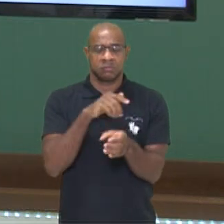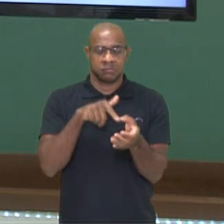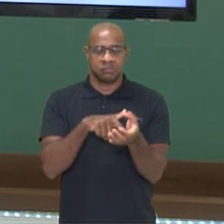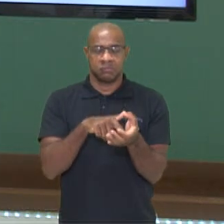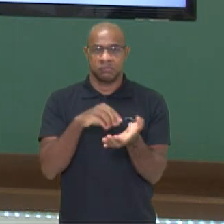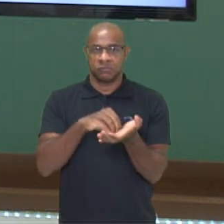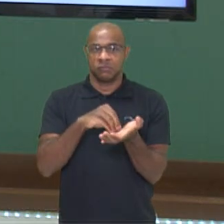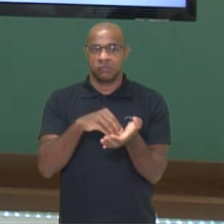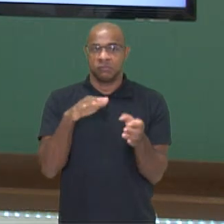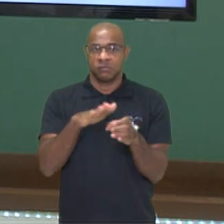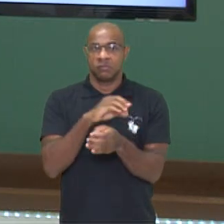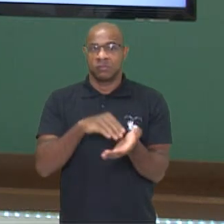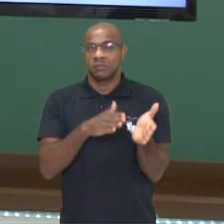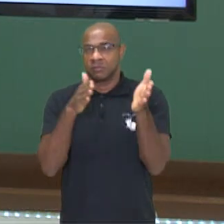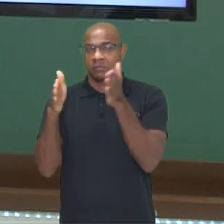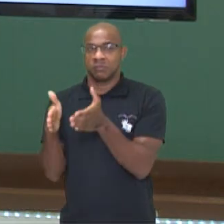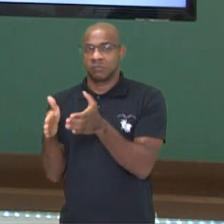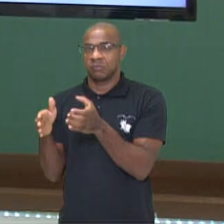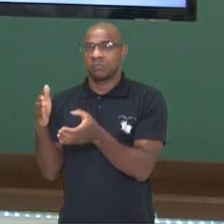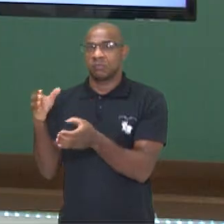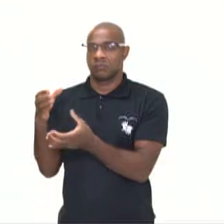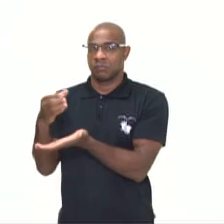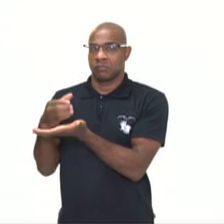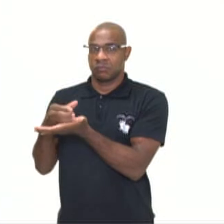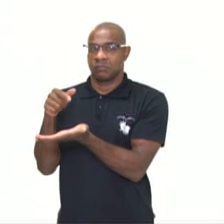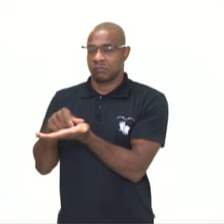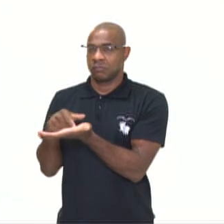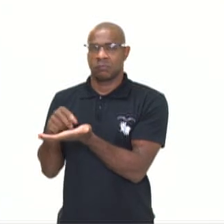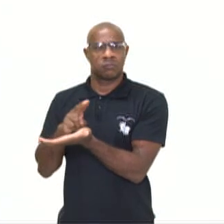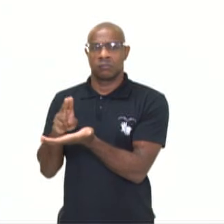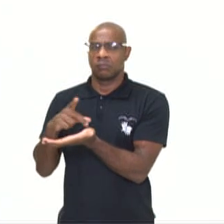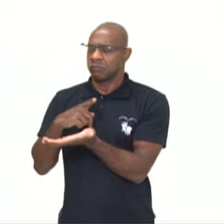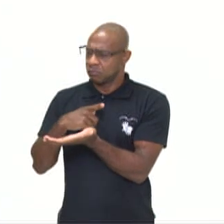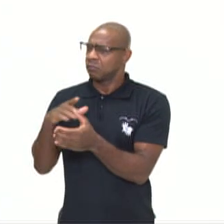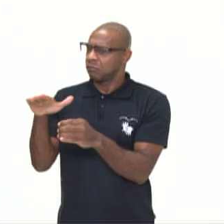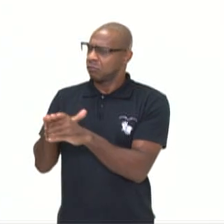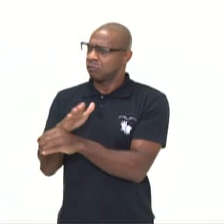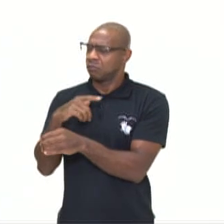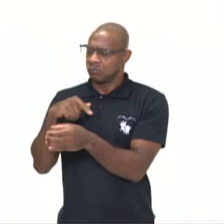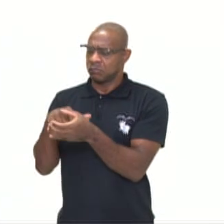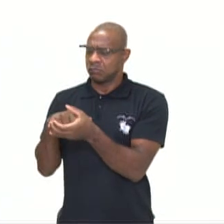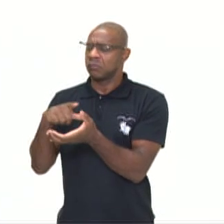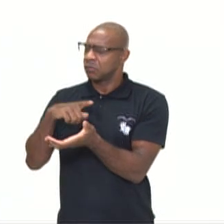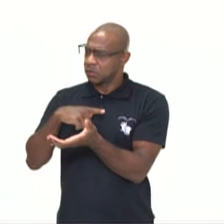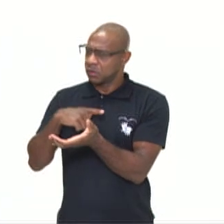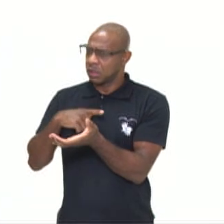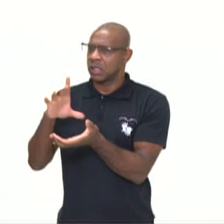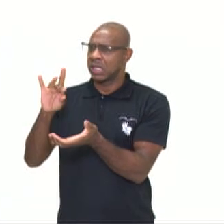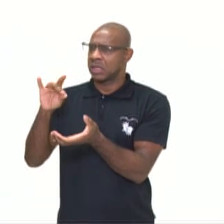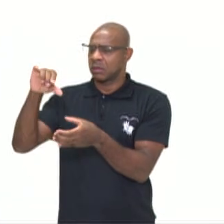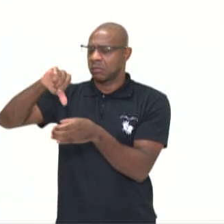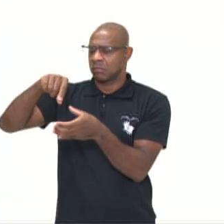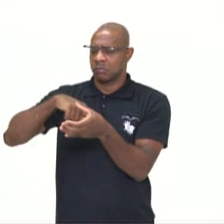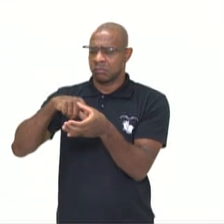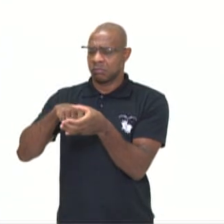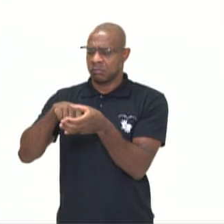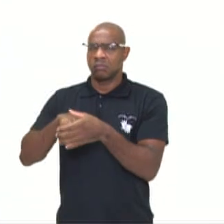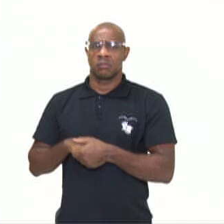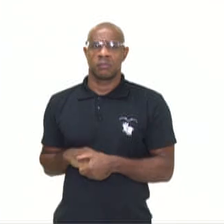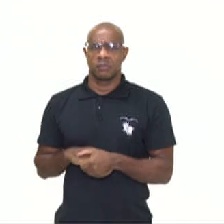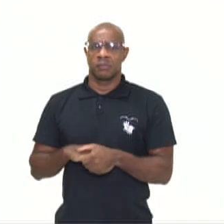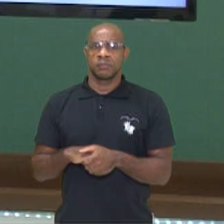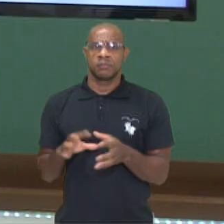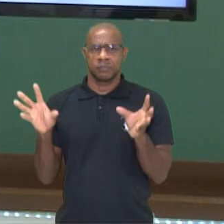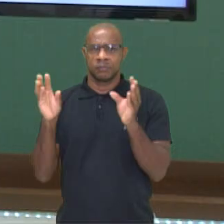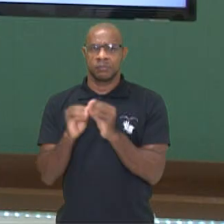para outra percepção, nós temos alguém dizendo que não, o copo está cheio, que ele tem conteúdo. E tudo se